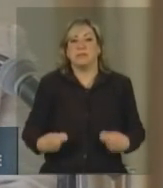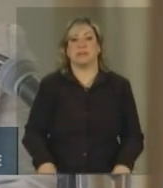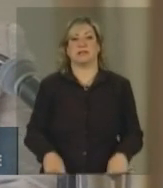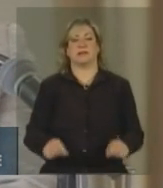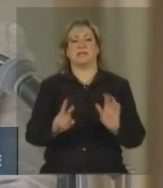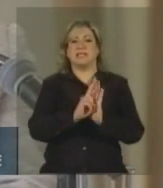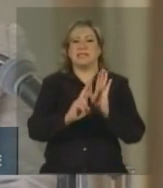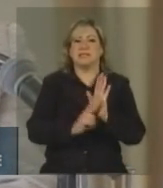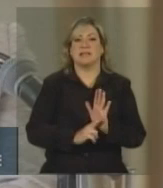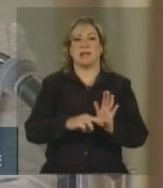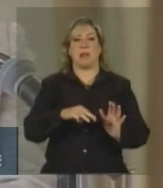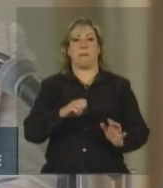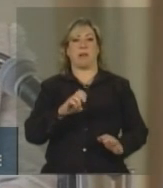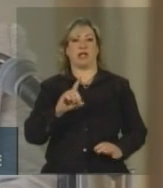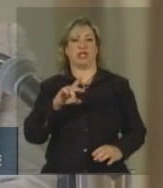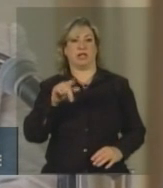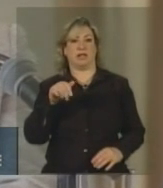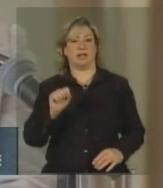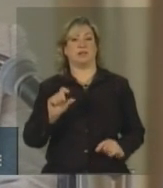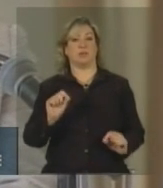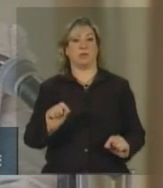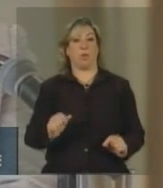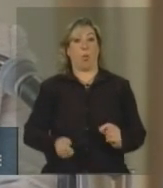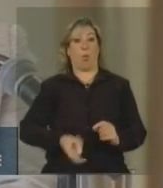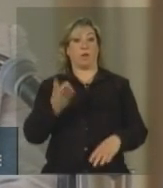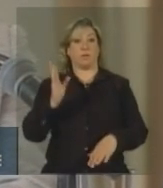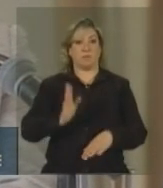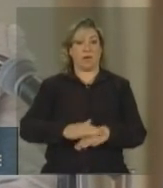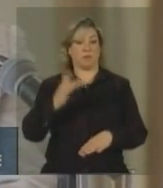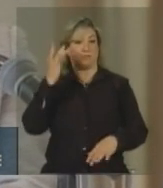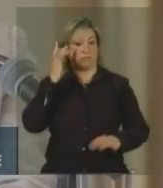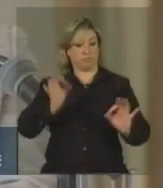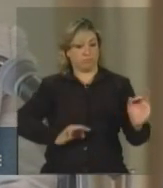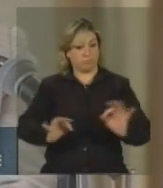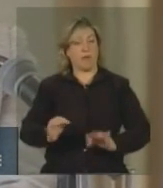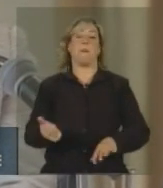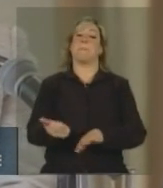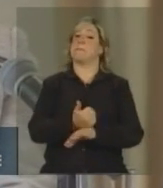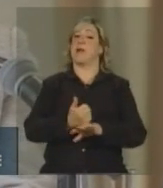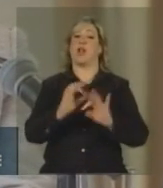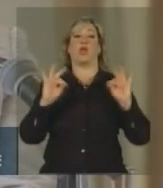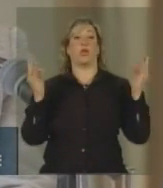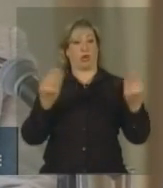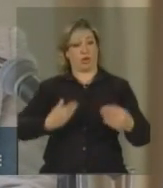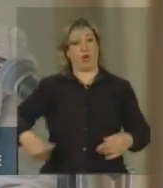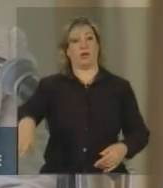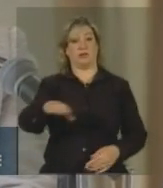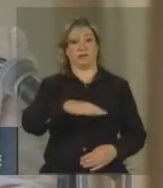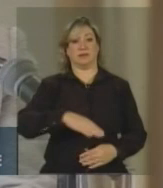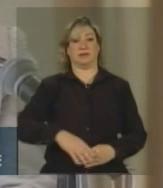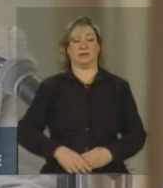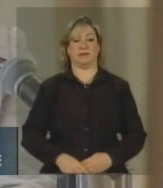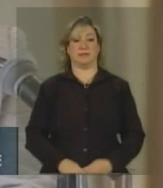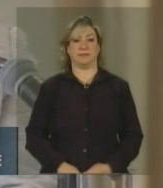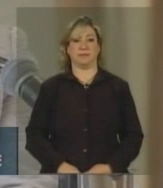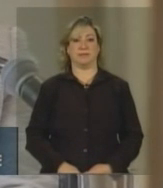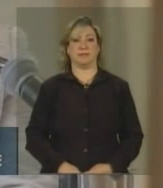medidas que, quanto mais céleres forem, melhor será para todos nós.